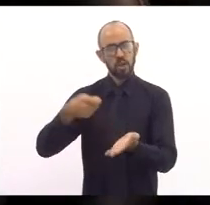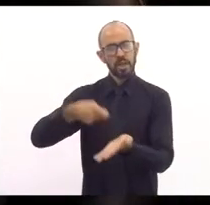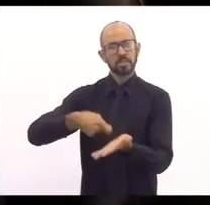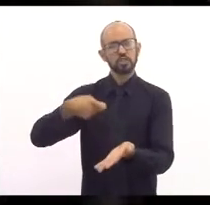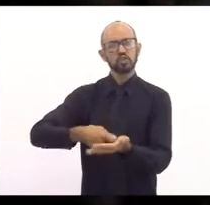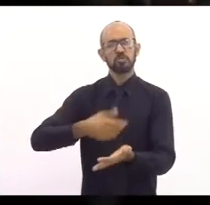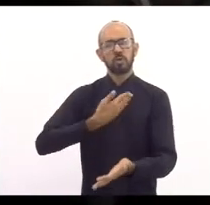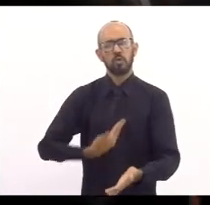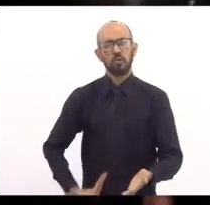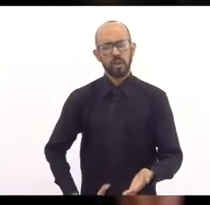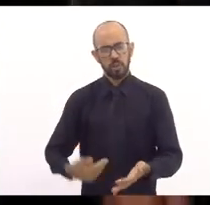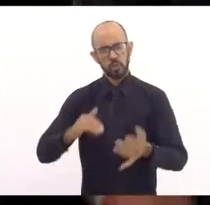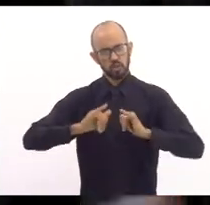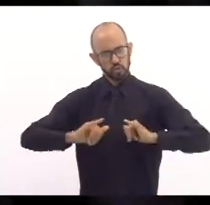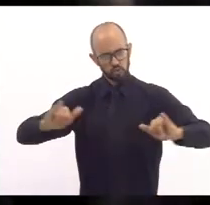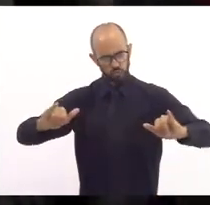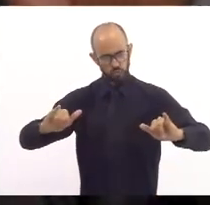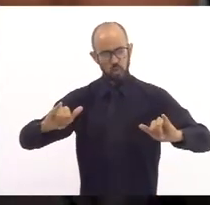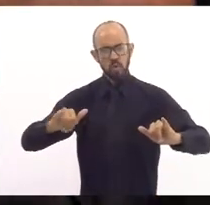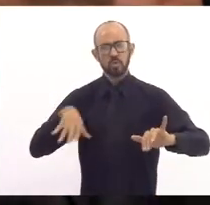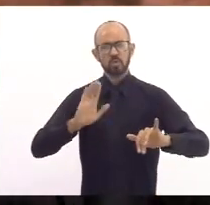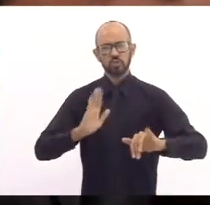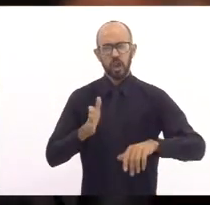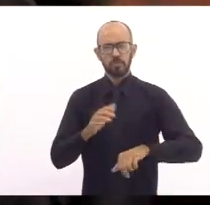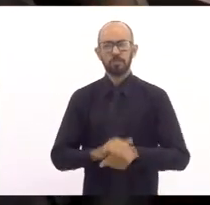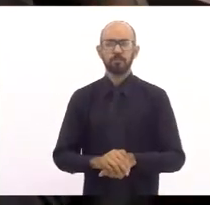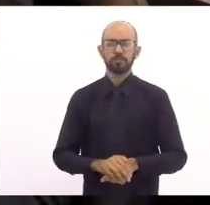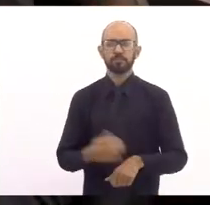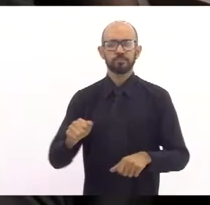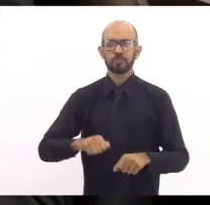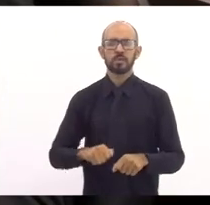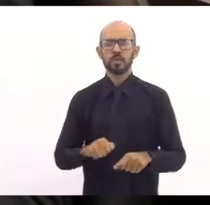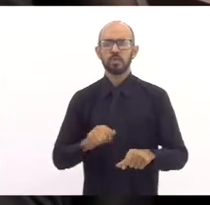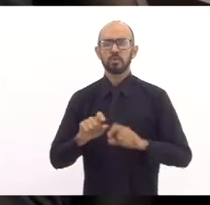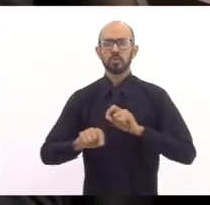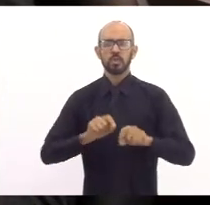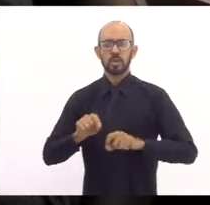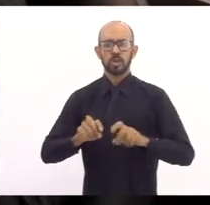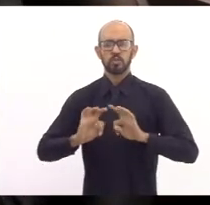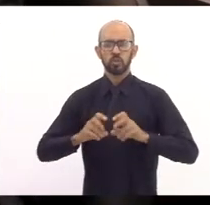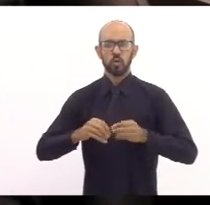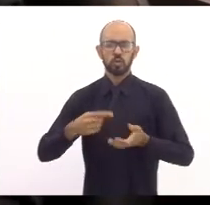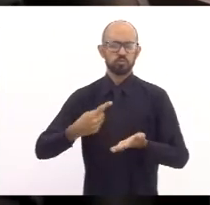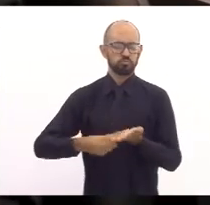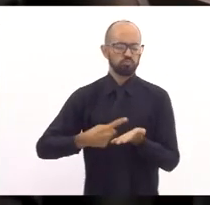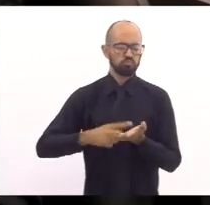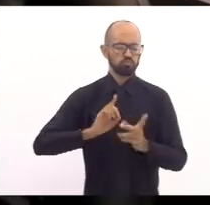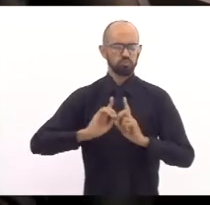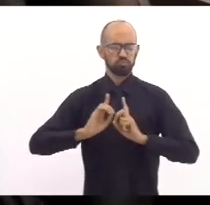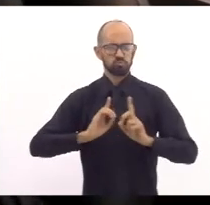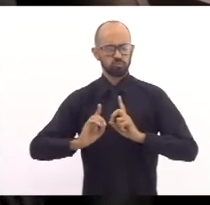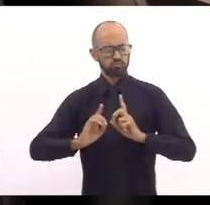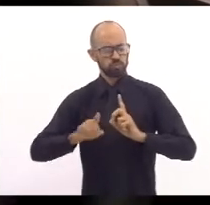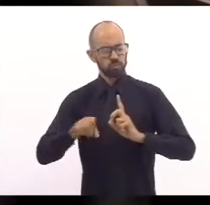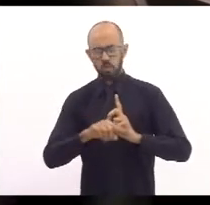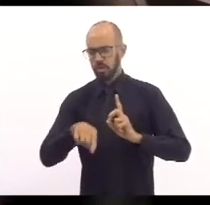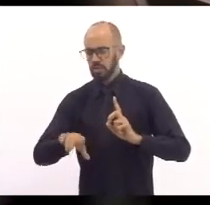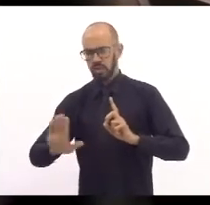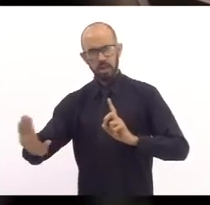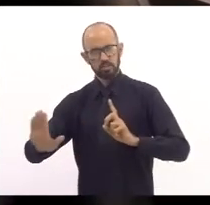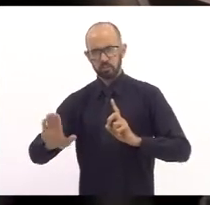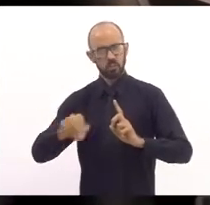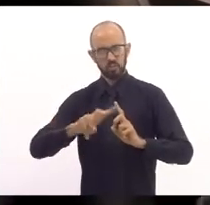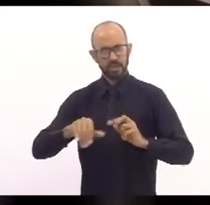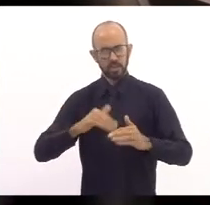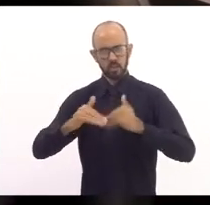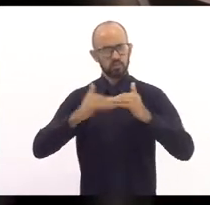governador divulgou, no sentido de que todas as tratativas em curso estariam suspensas, não haveria mais evolução